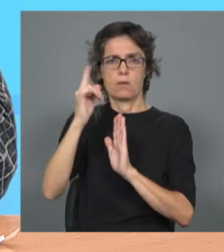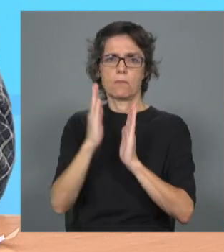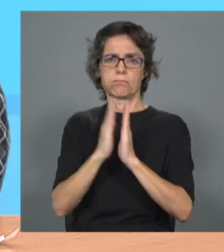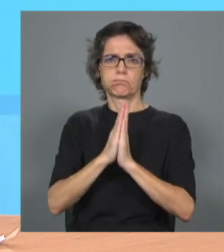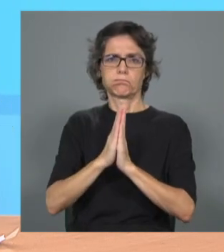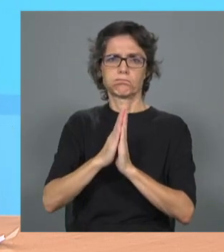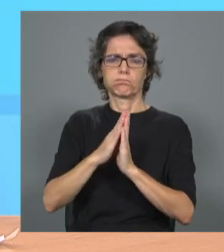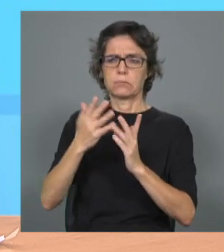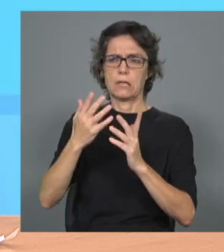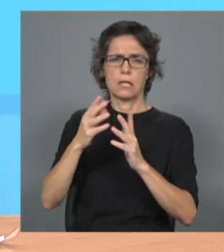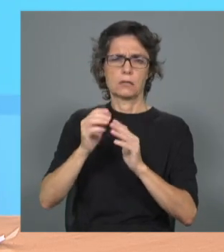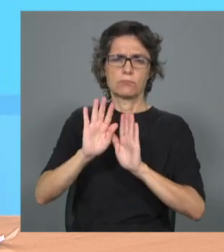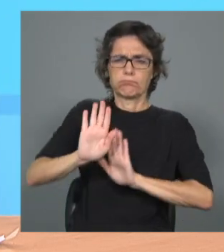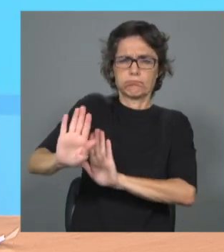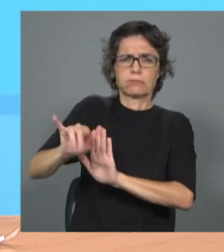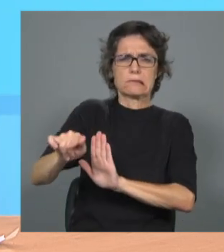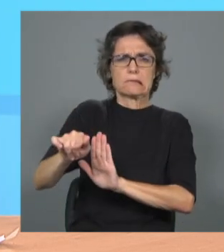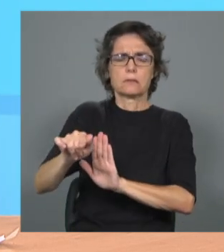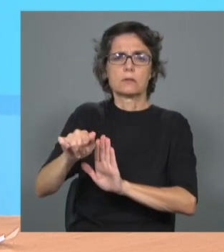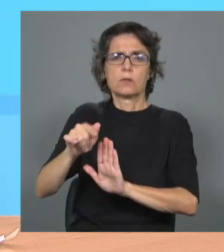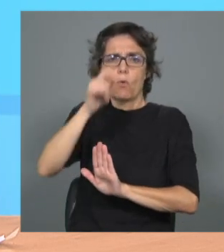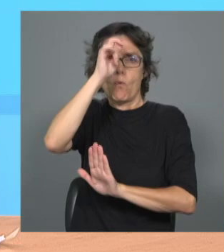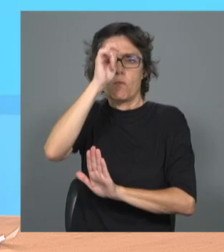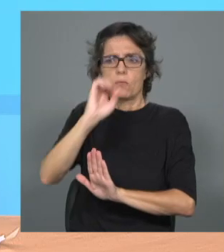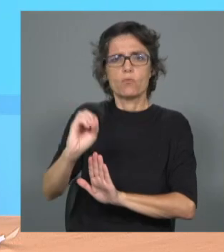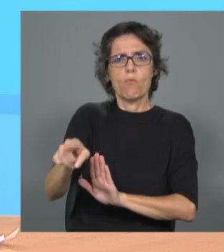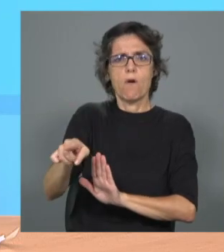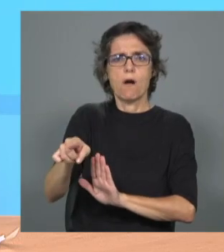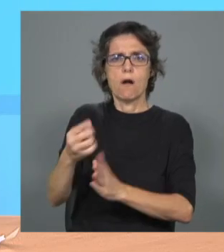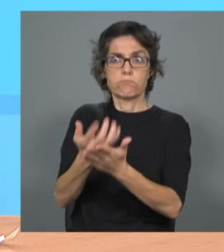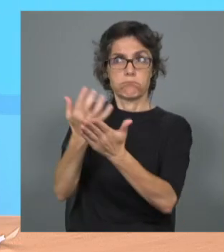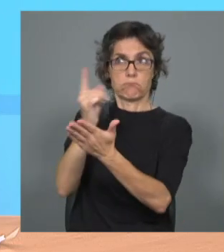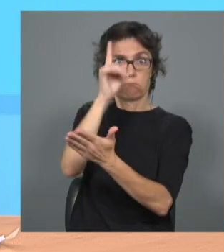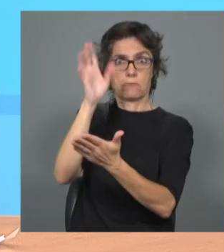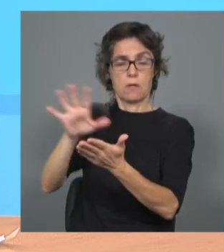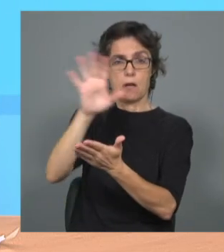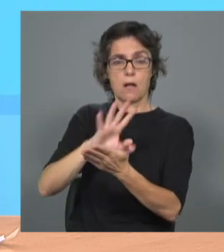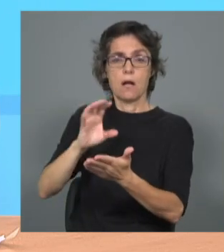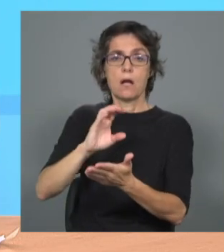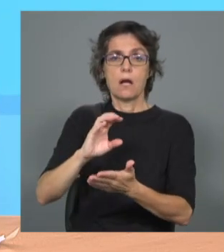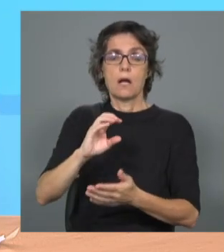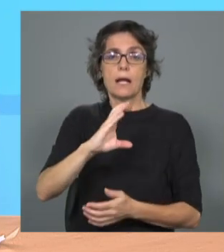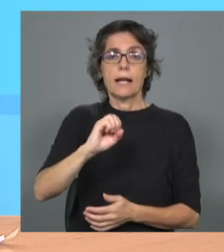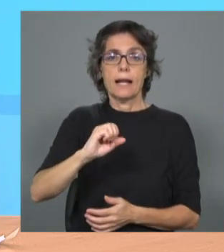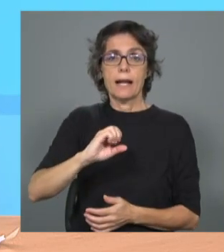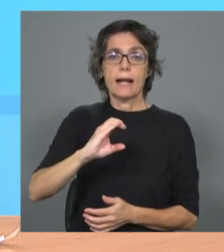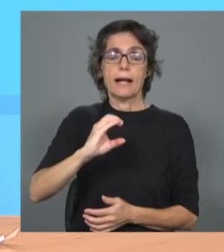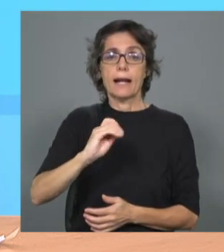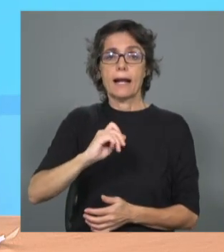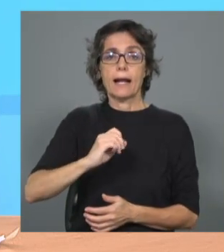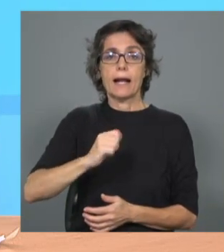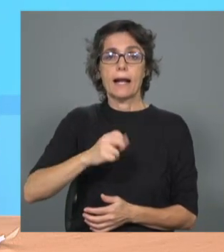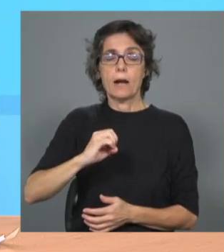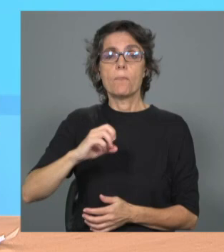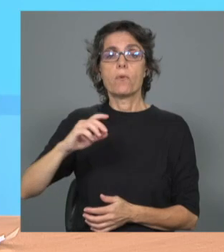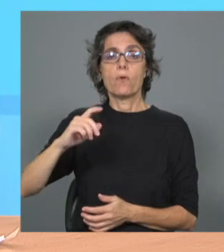começa a ganhar uma certa imagem, um certo volume, já mais em Cabo Delgado. Mas a realidade que nós estamos a viver na Zambésia ainda não é